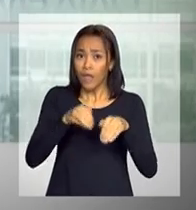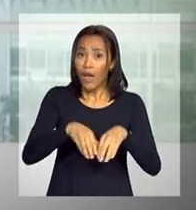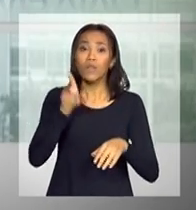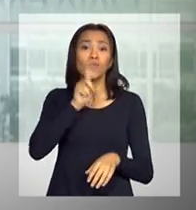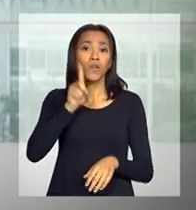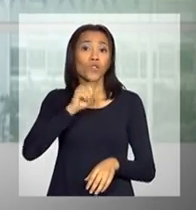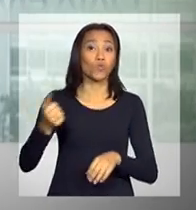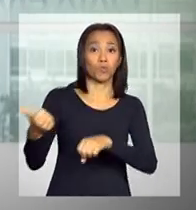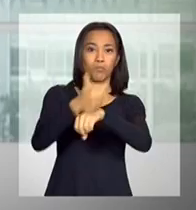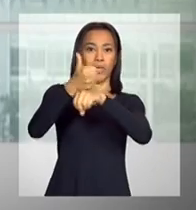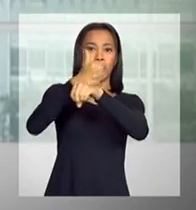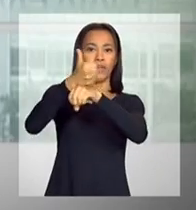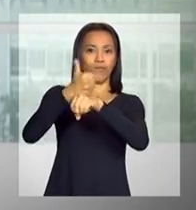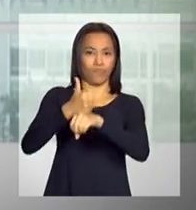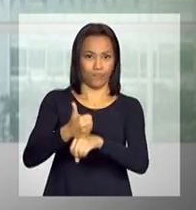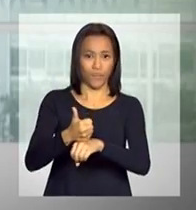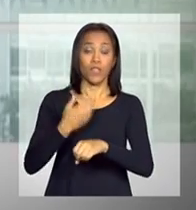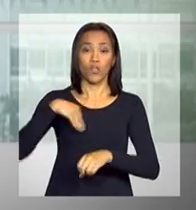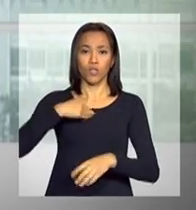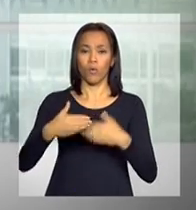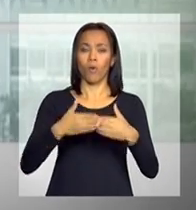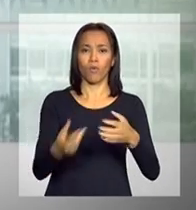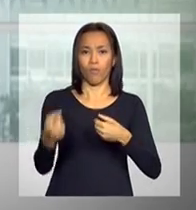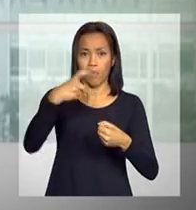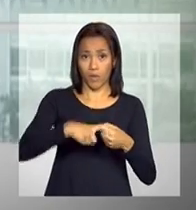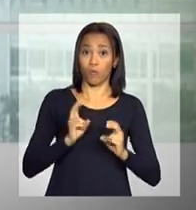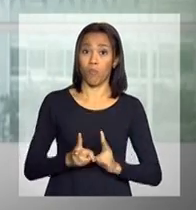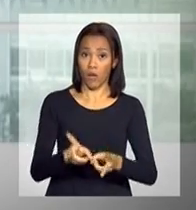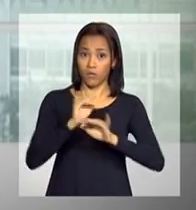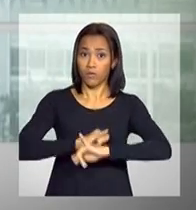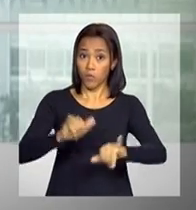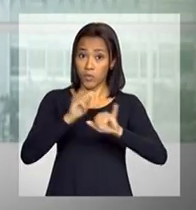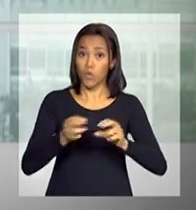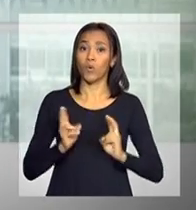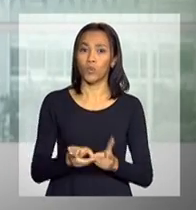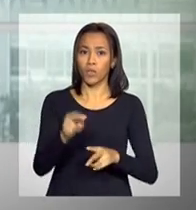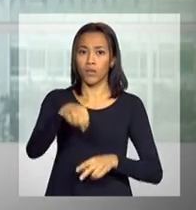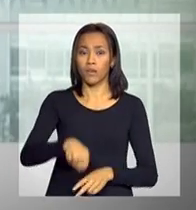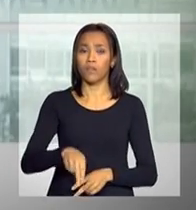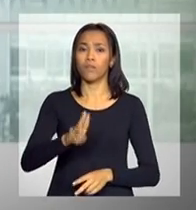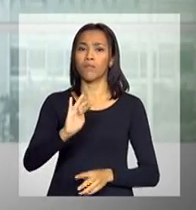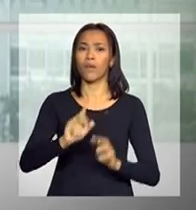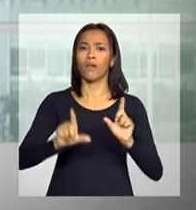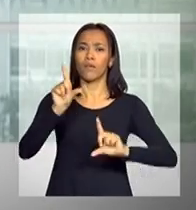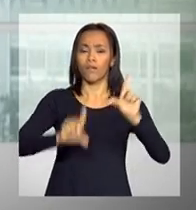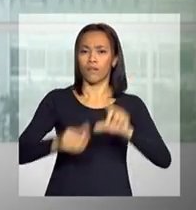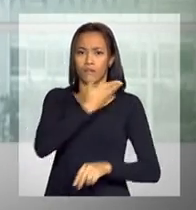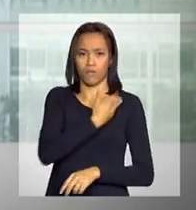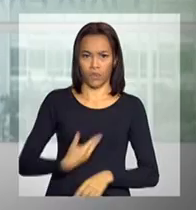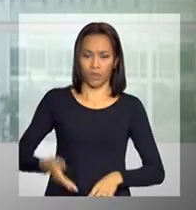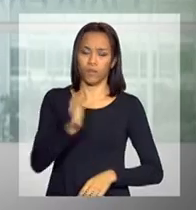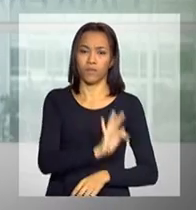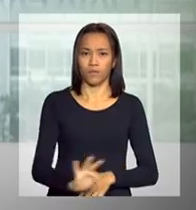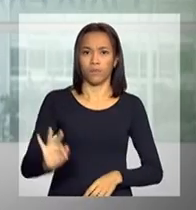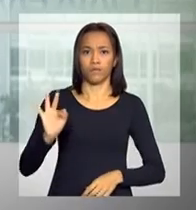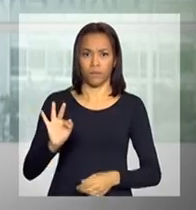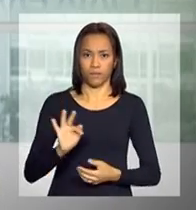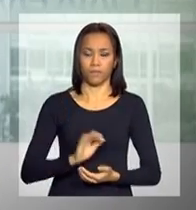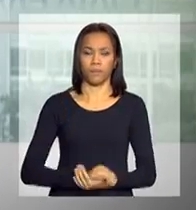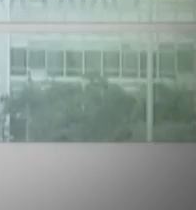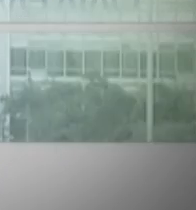são os primeiros colocados e nós podemos voltar a qualquer momento com outras informações Continue com a gente na NBR a TV do